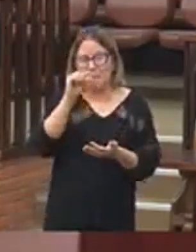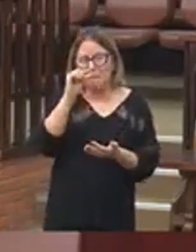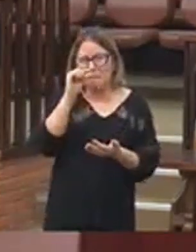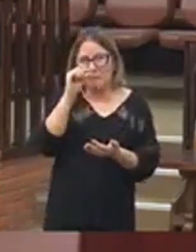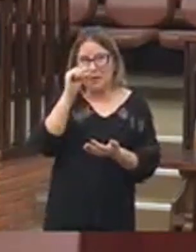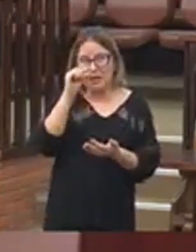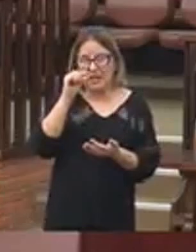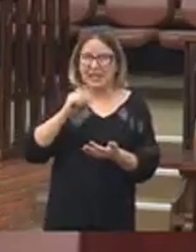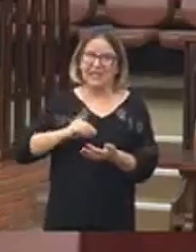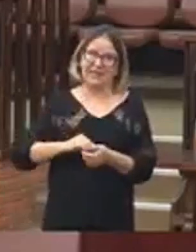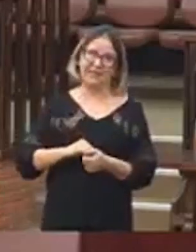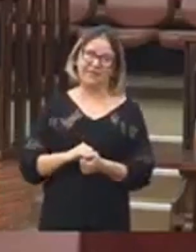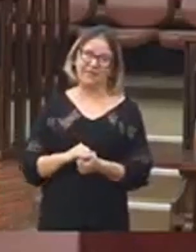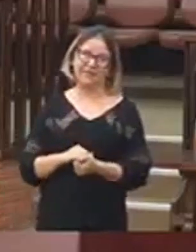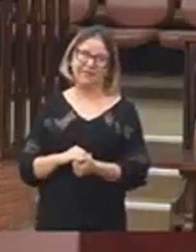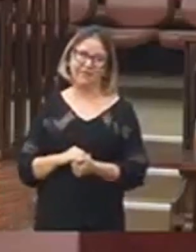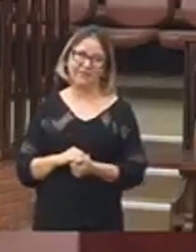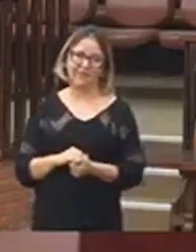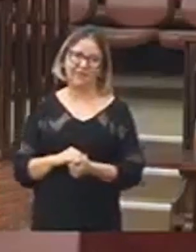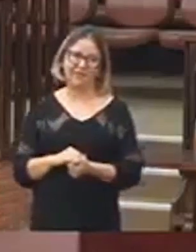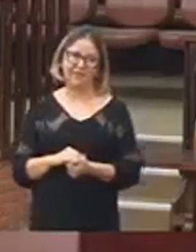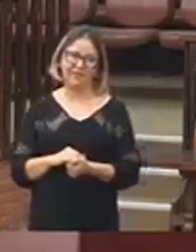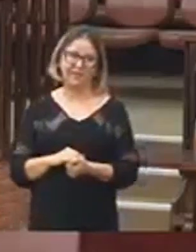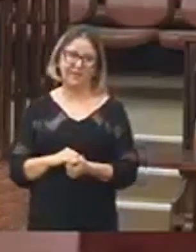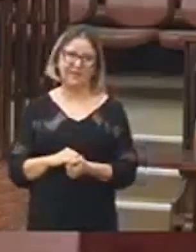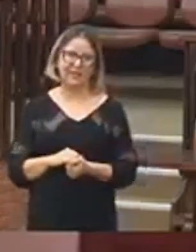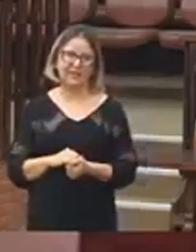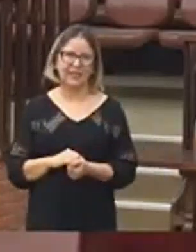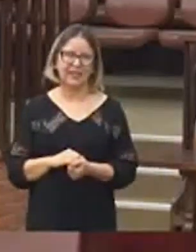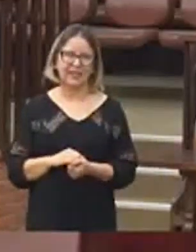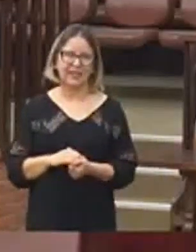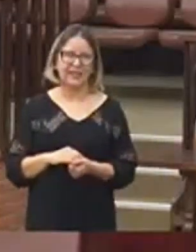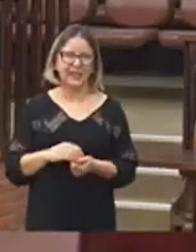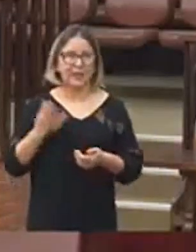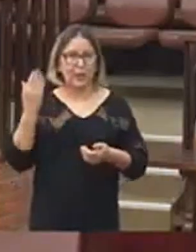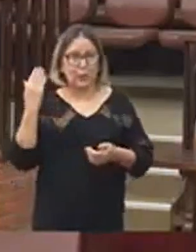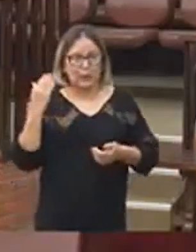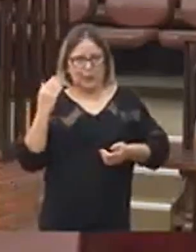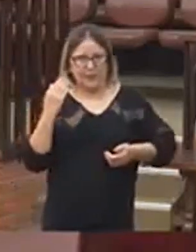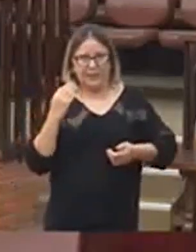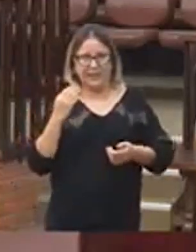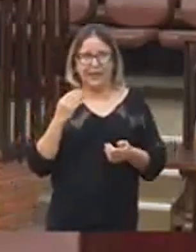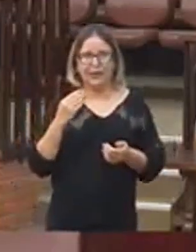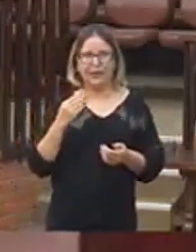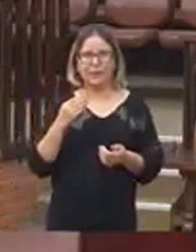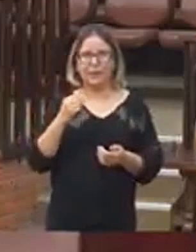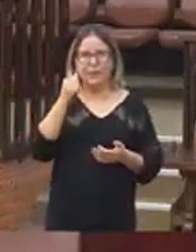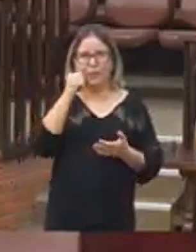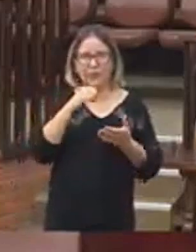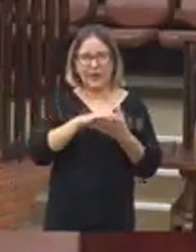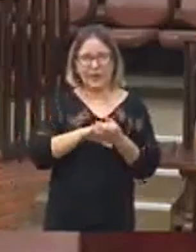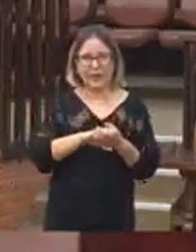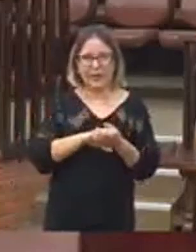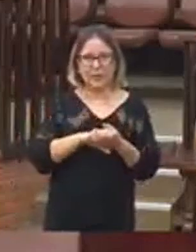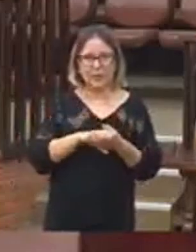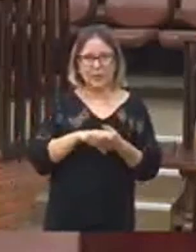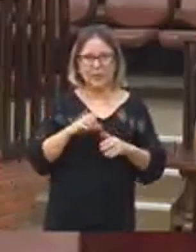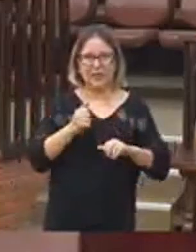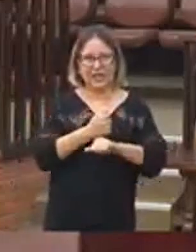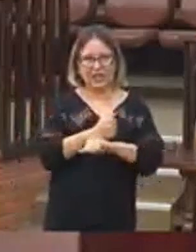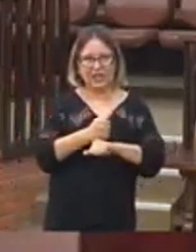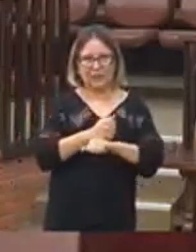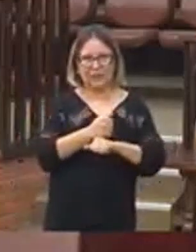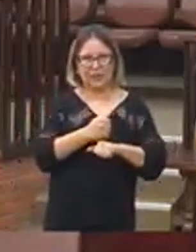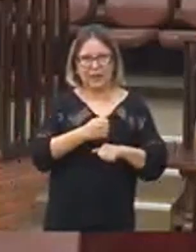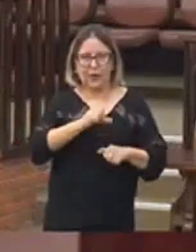Como aconteceu com Sara, de 90 anos, quando o Senhor aparece lá e diz que eles iam